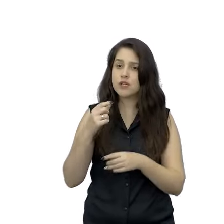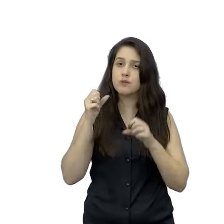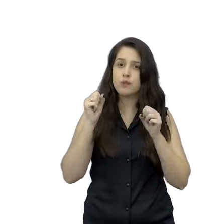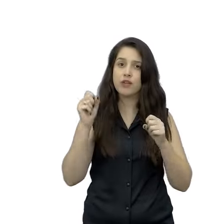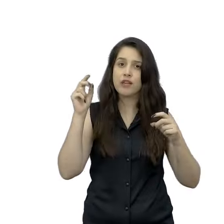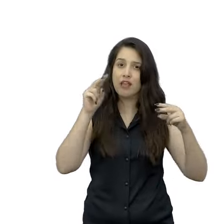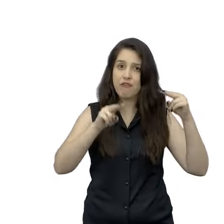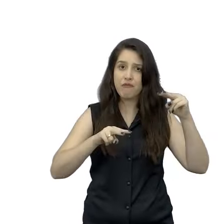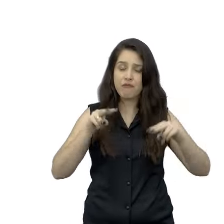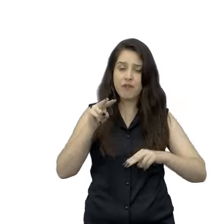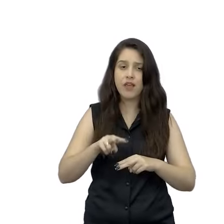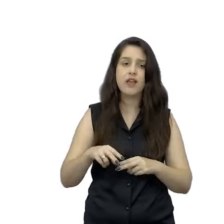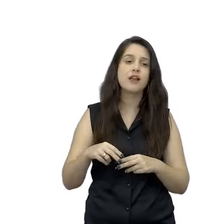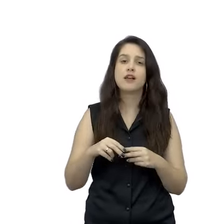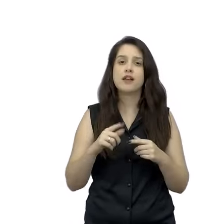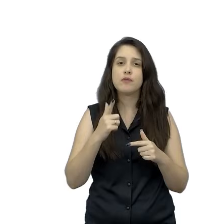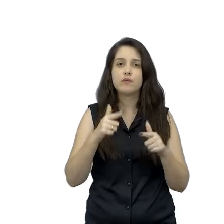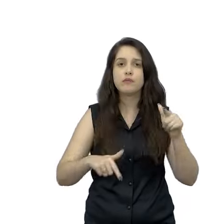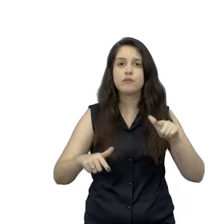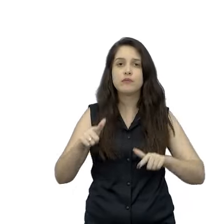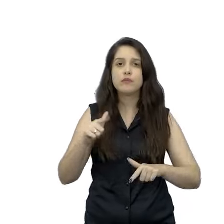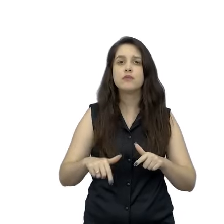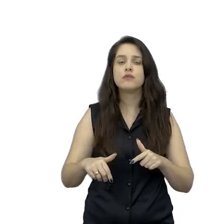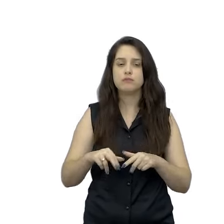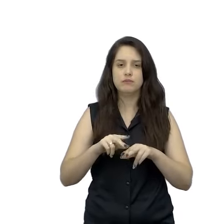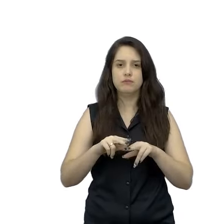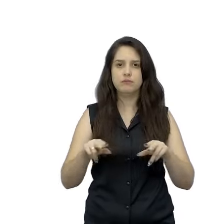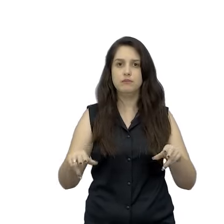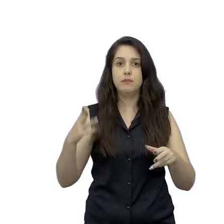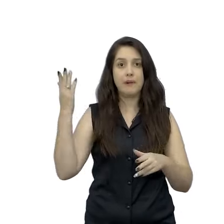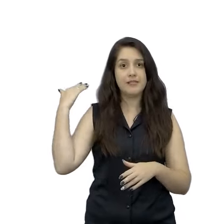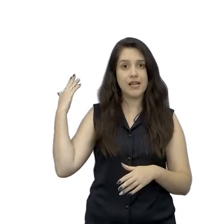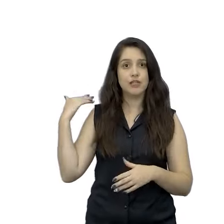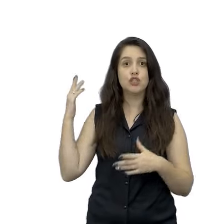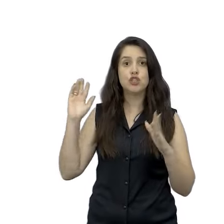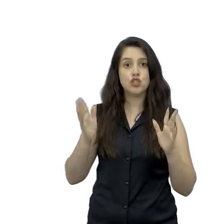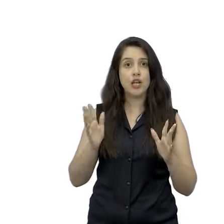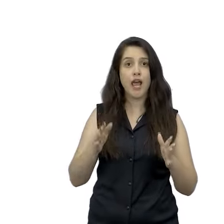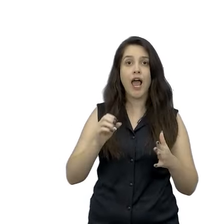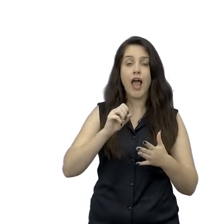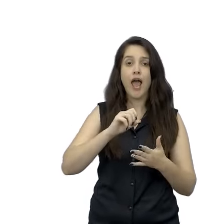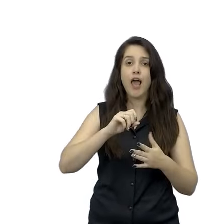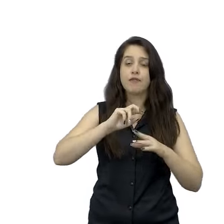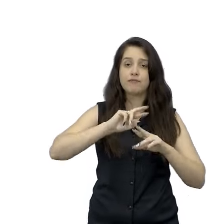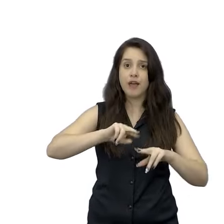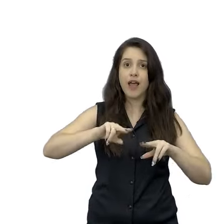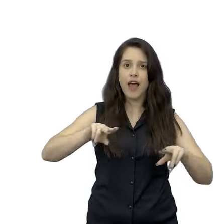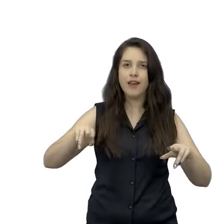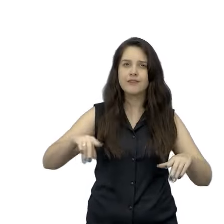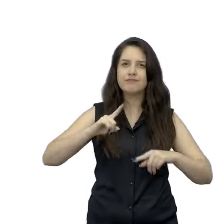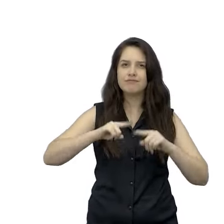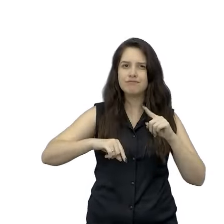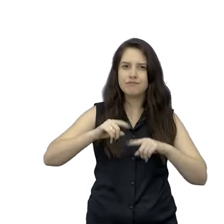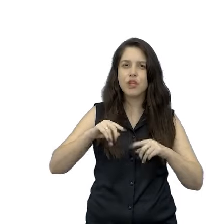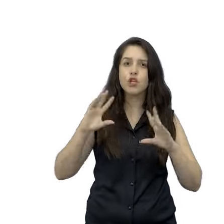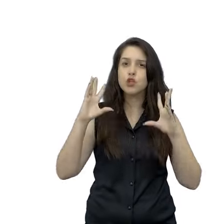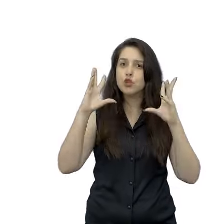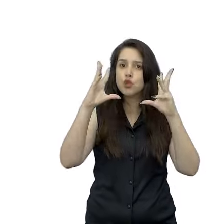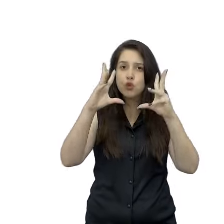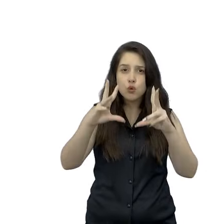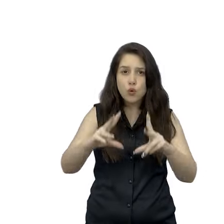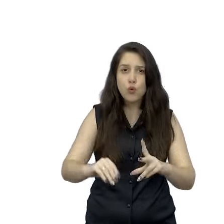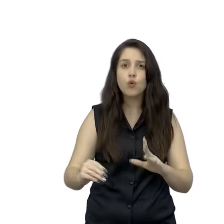ver, iremos retomar todas aquelas orientações que foram passadas, né, na formação de etapa, e vamos revisitar